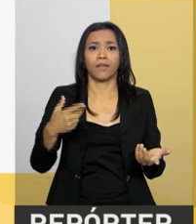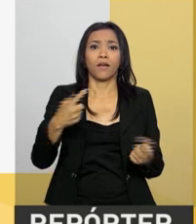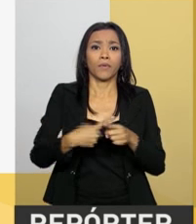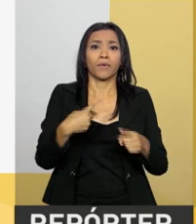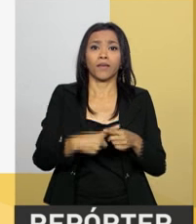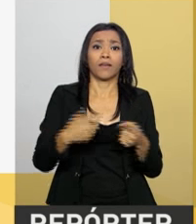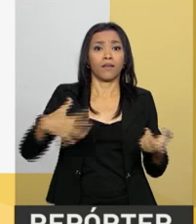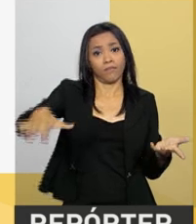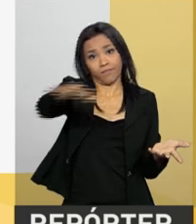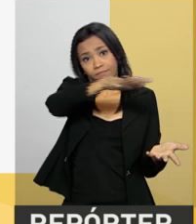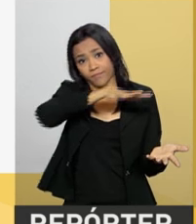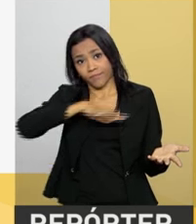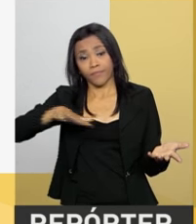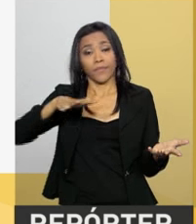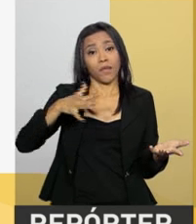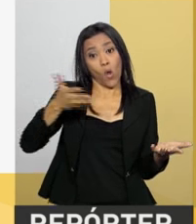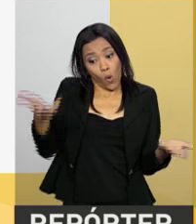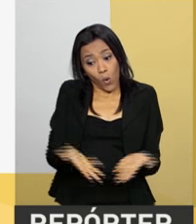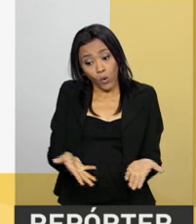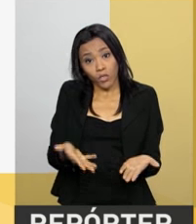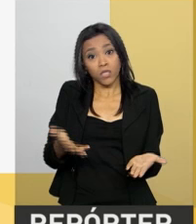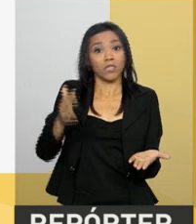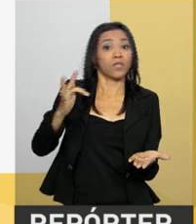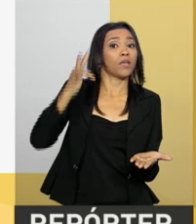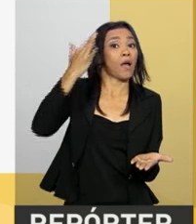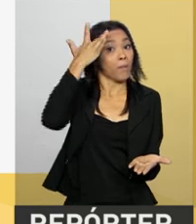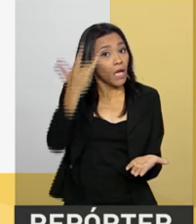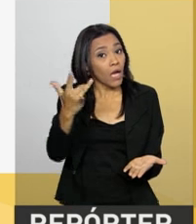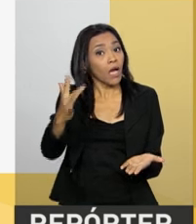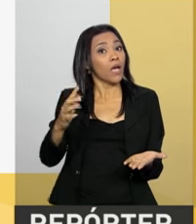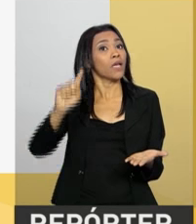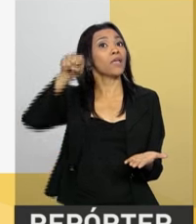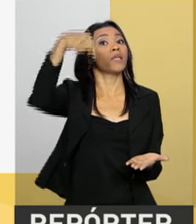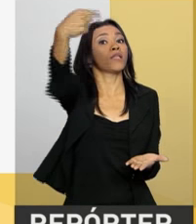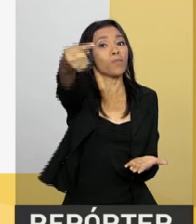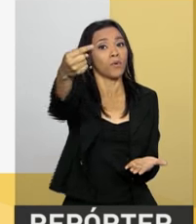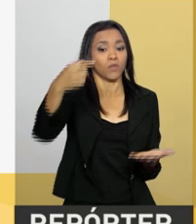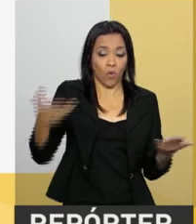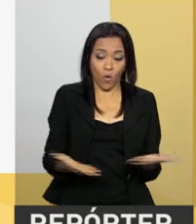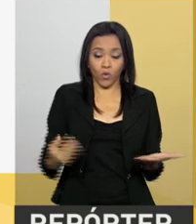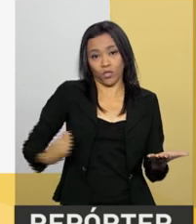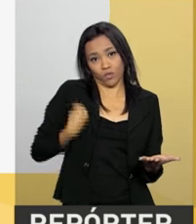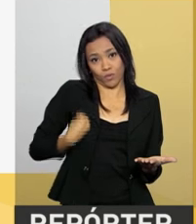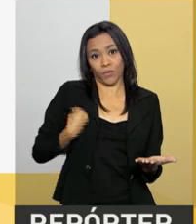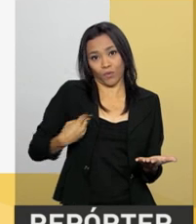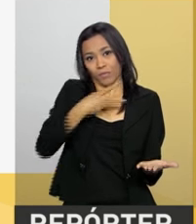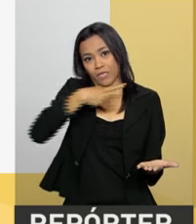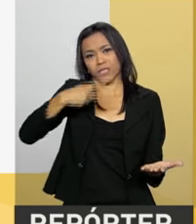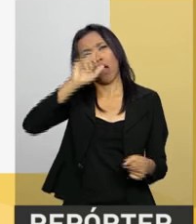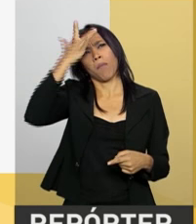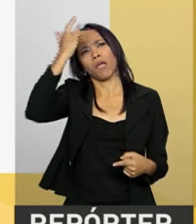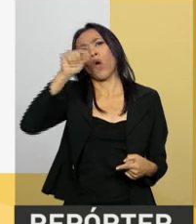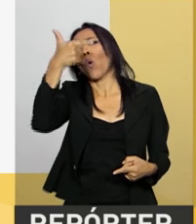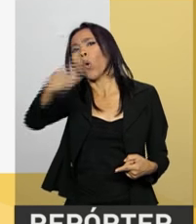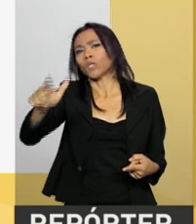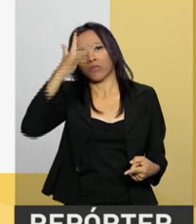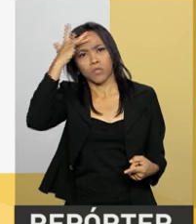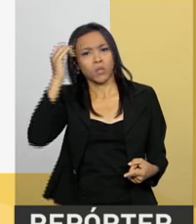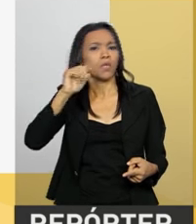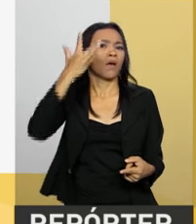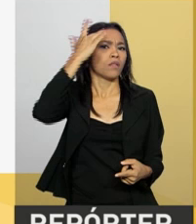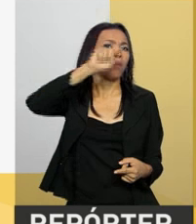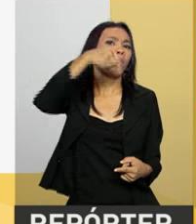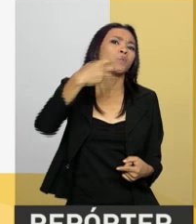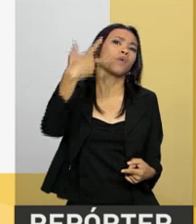questão de estato significa que para hoje e para amanhã e depois de amanhã. Então, hoje eu estou aqui, amanhã serão outros, depois de amanhã outros.